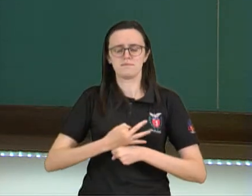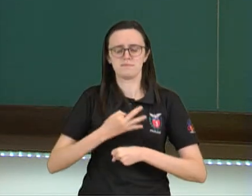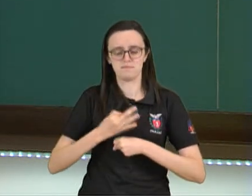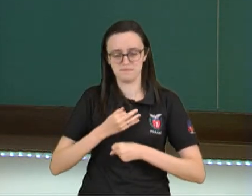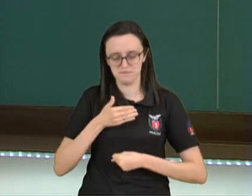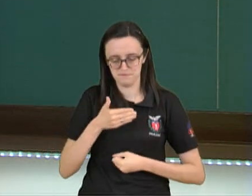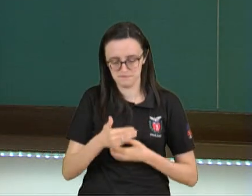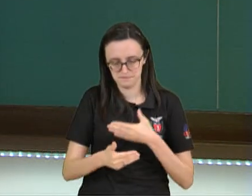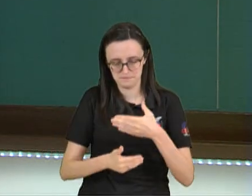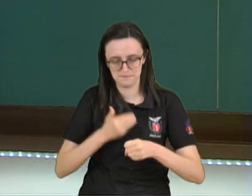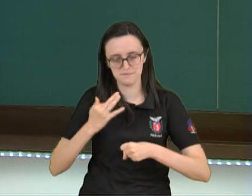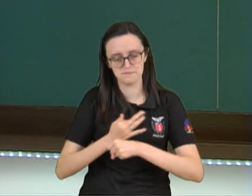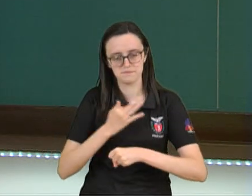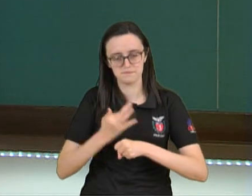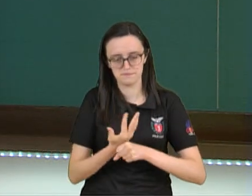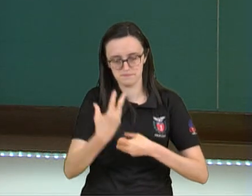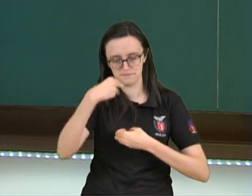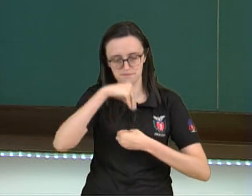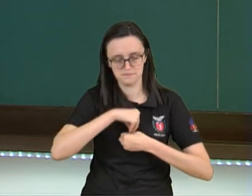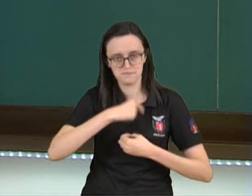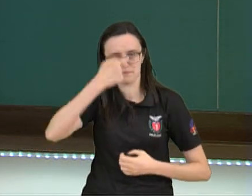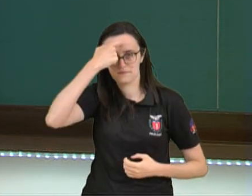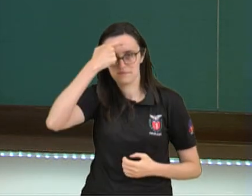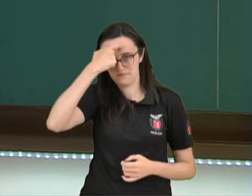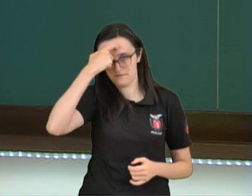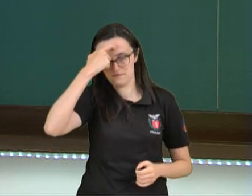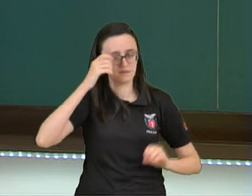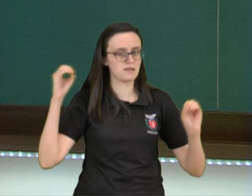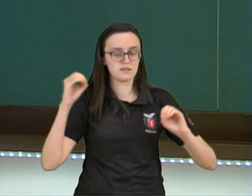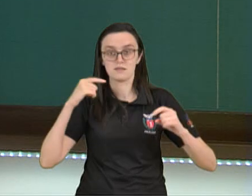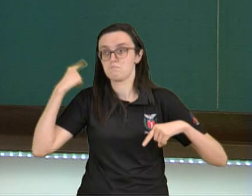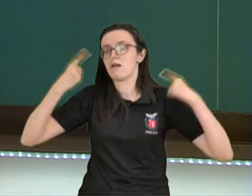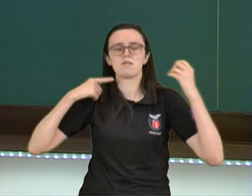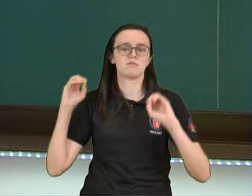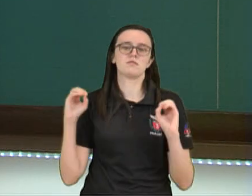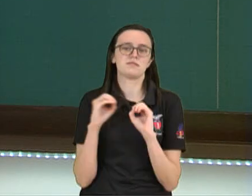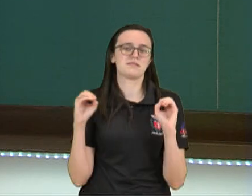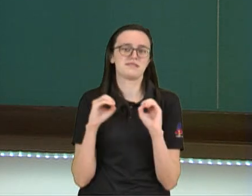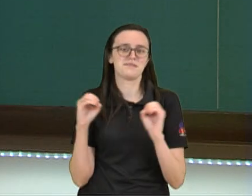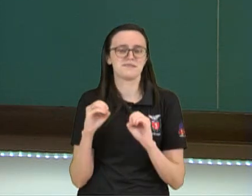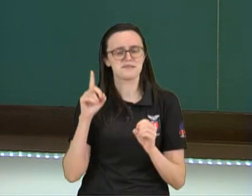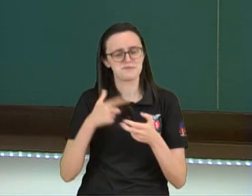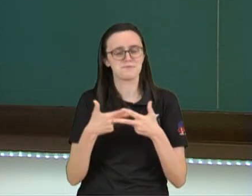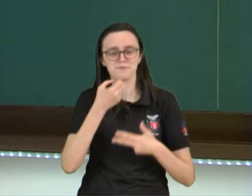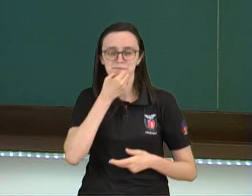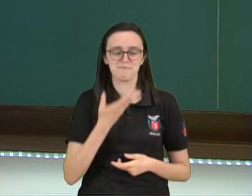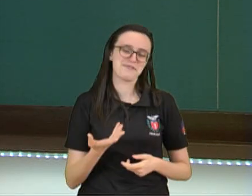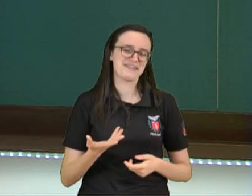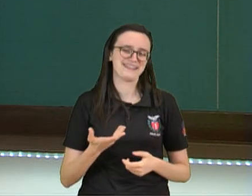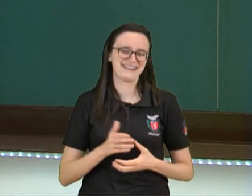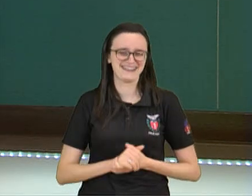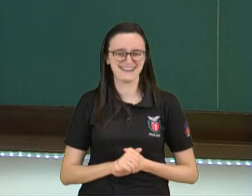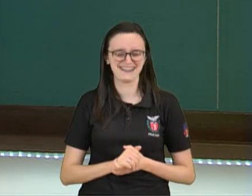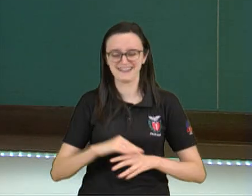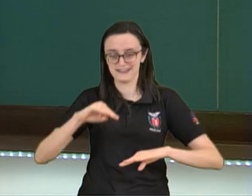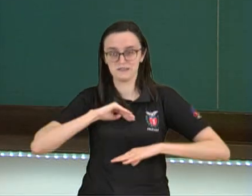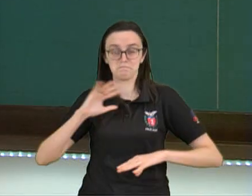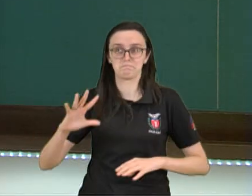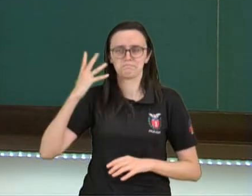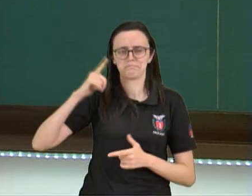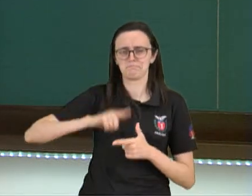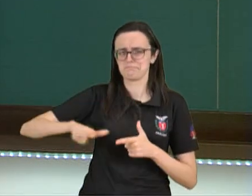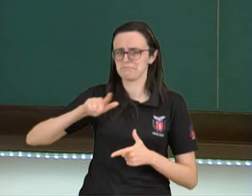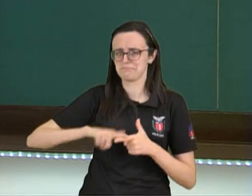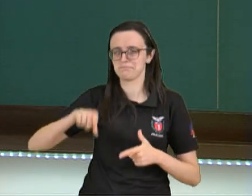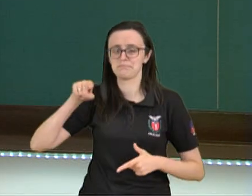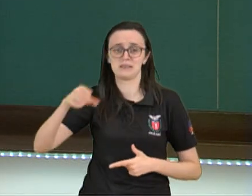desenvolve a resiliência no seu caráter, ela não surta. Isso é uma boa coisa, né, gente? Uma situação problemática